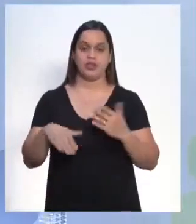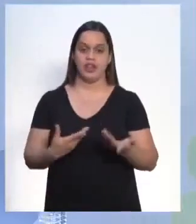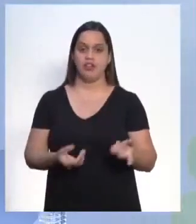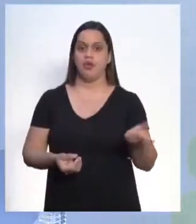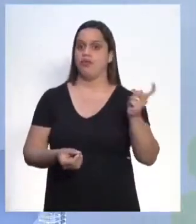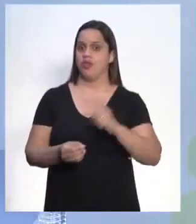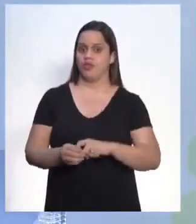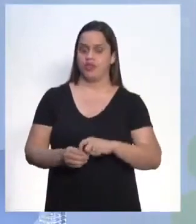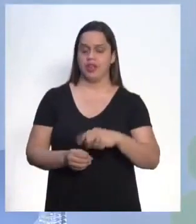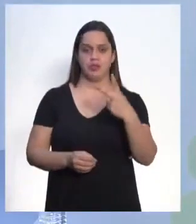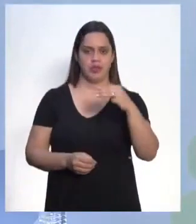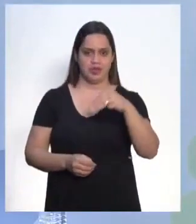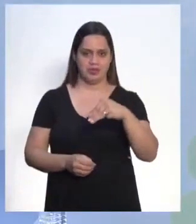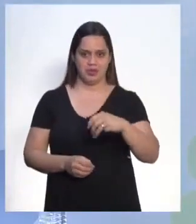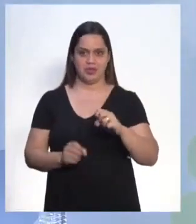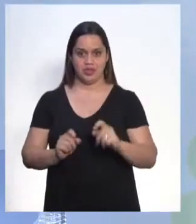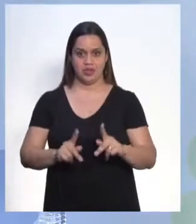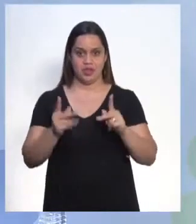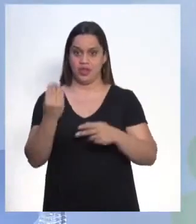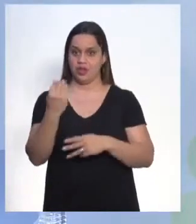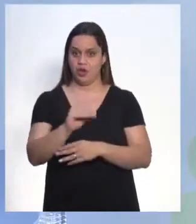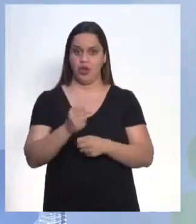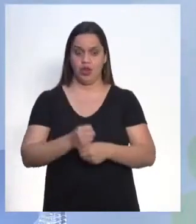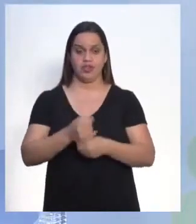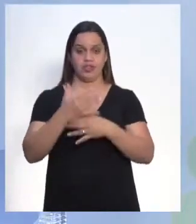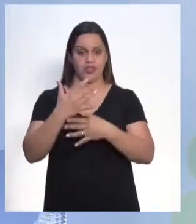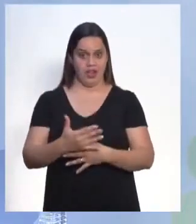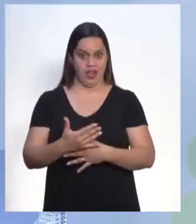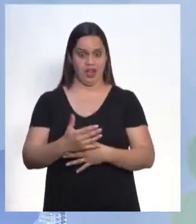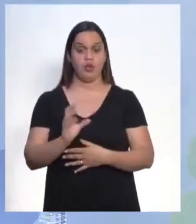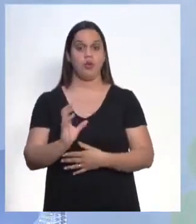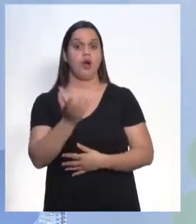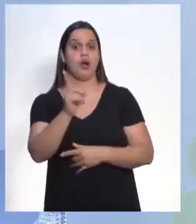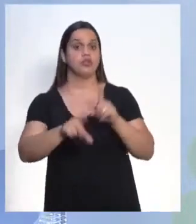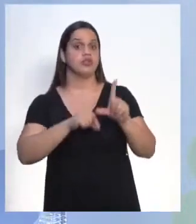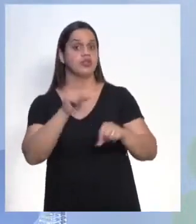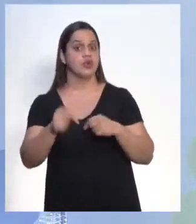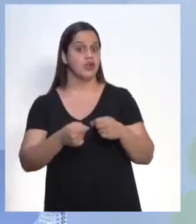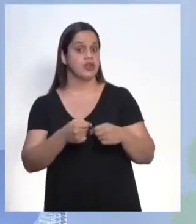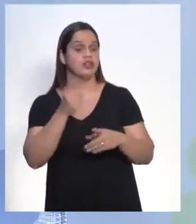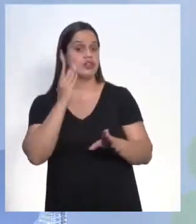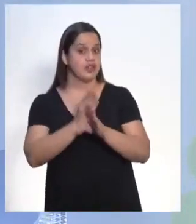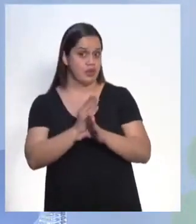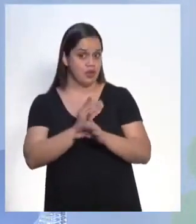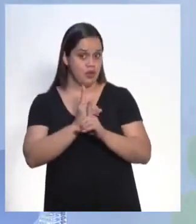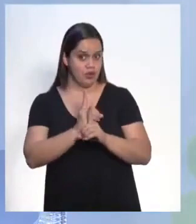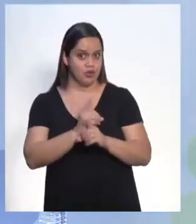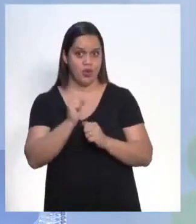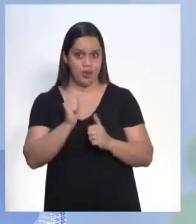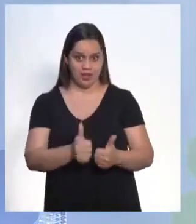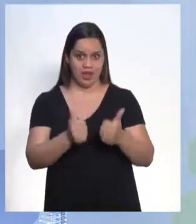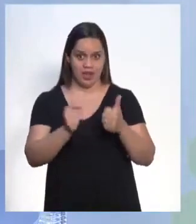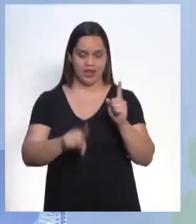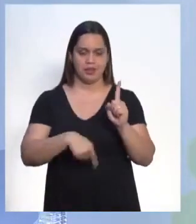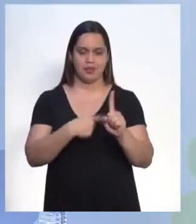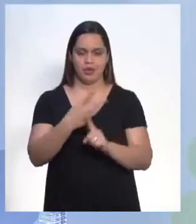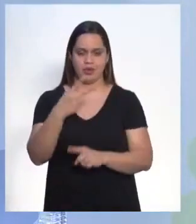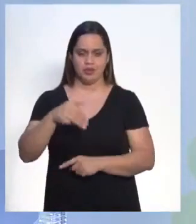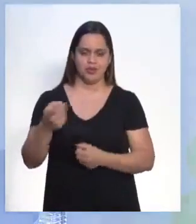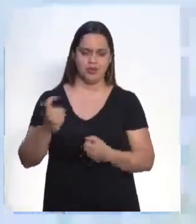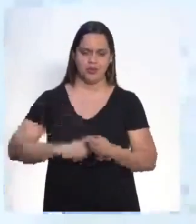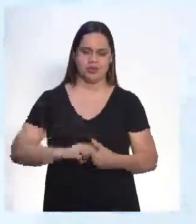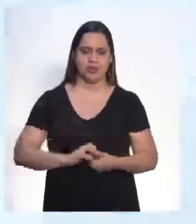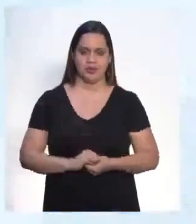vamos retornar daqui 2 minutos. Coloca no chat qual a alternativa que você encontrou, ok? E daqui 2 minutos